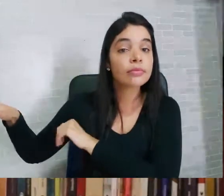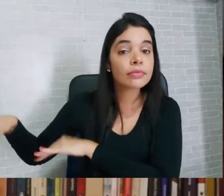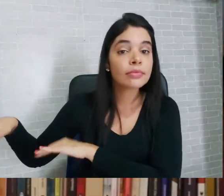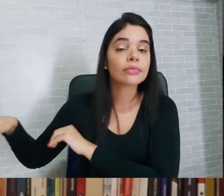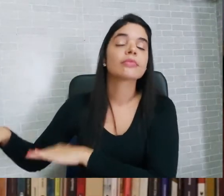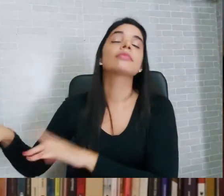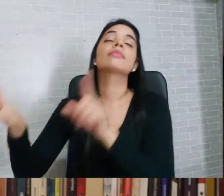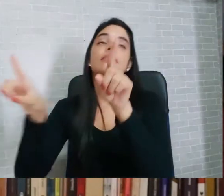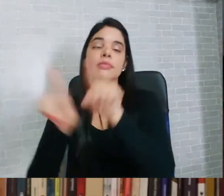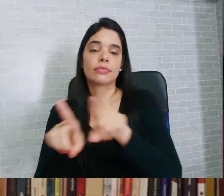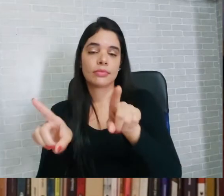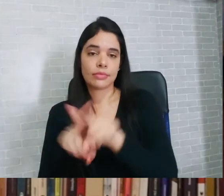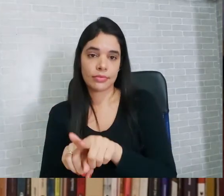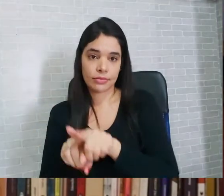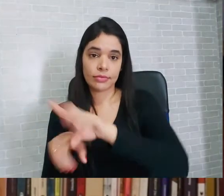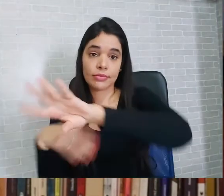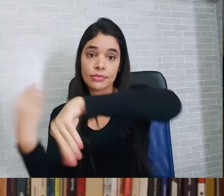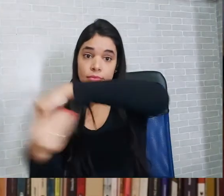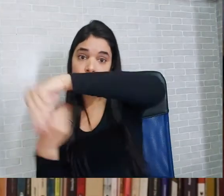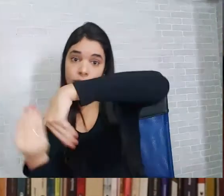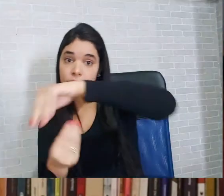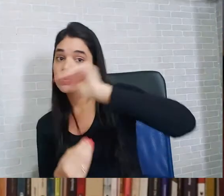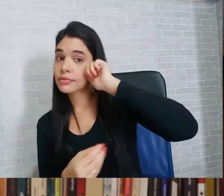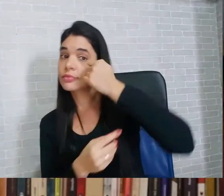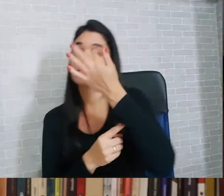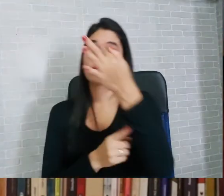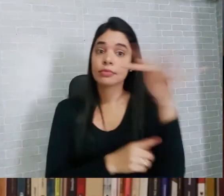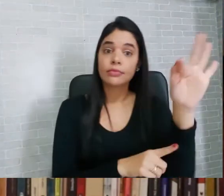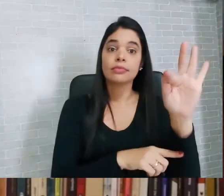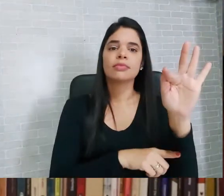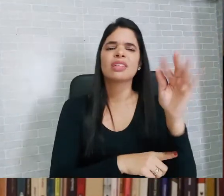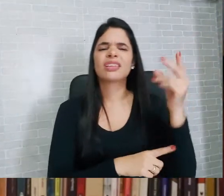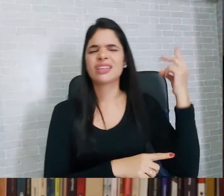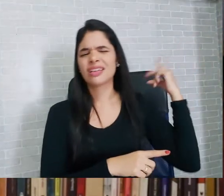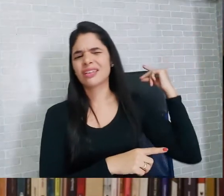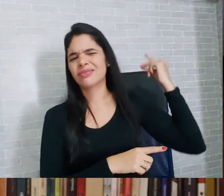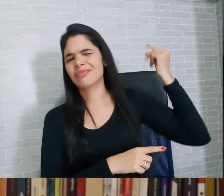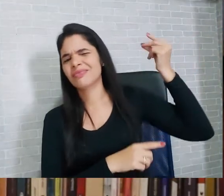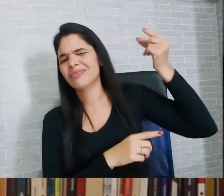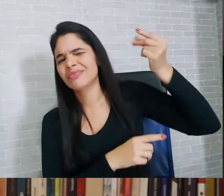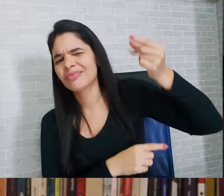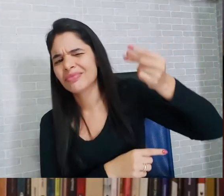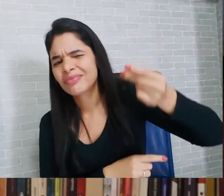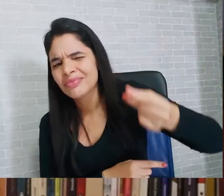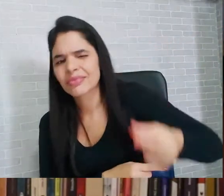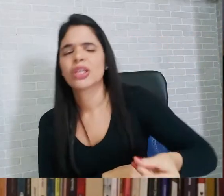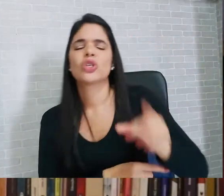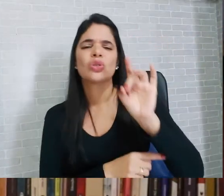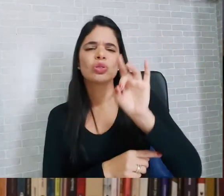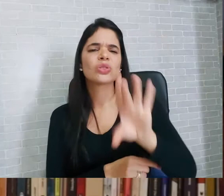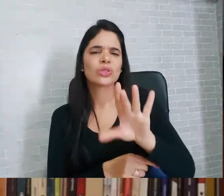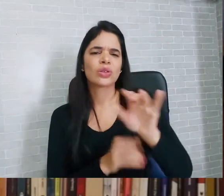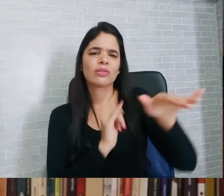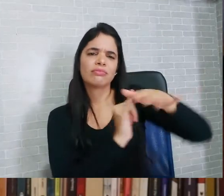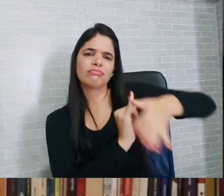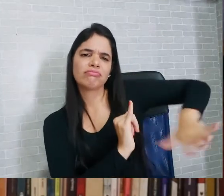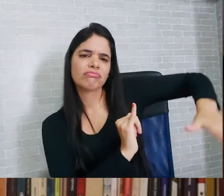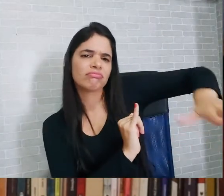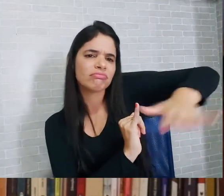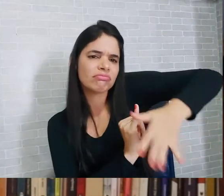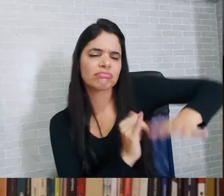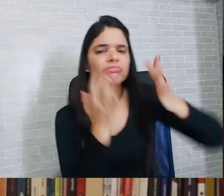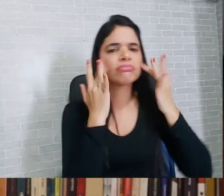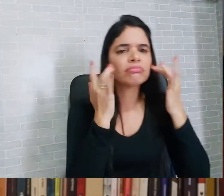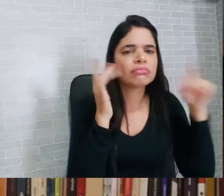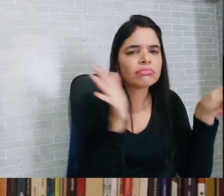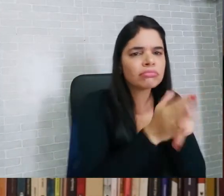em crioulo e também em francês, ele existe desde há muito tempo. Não é só o teatro produzido nas Antilhas